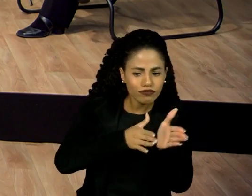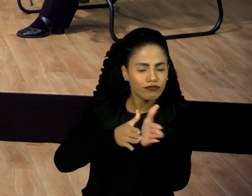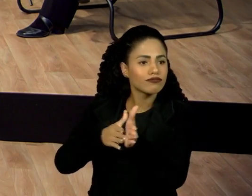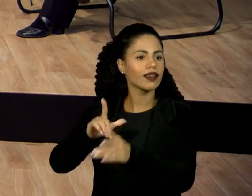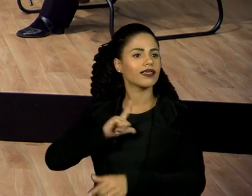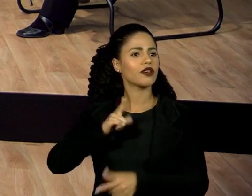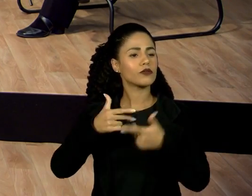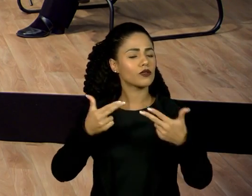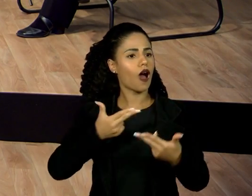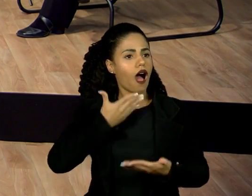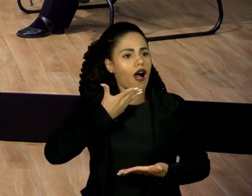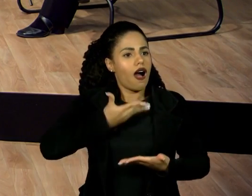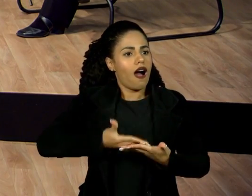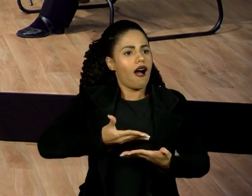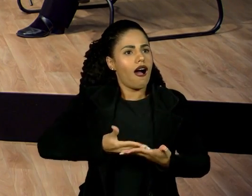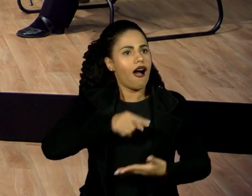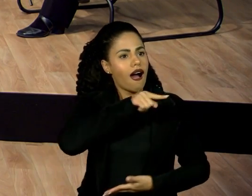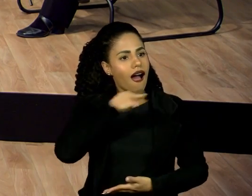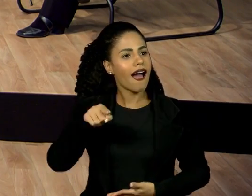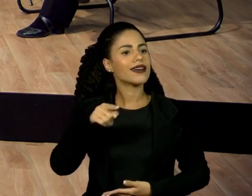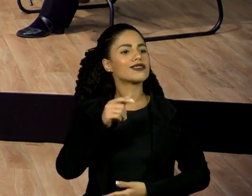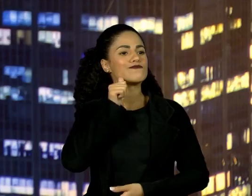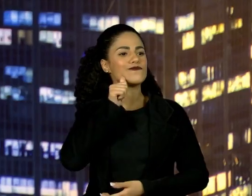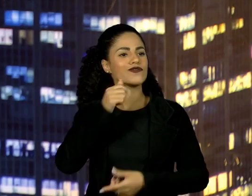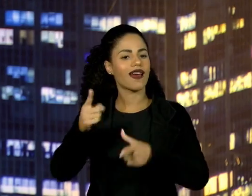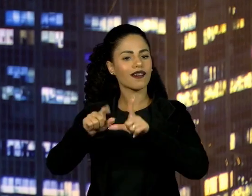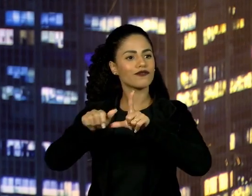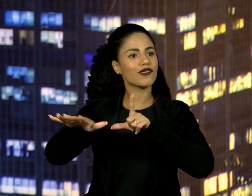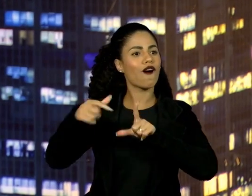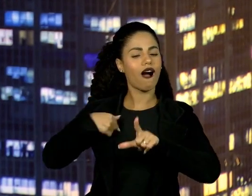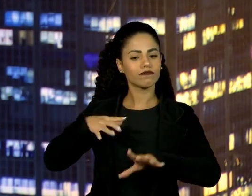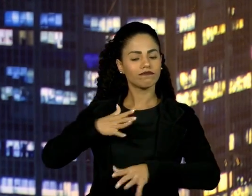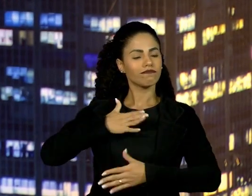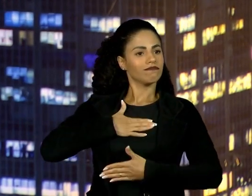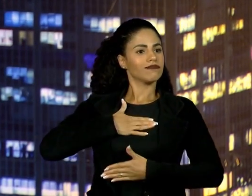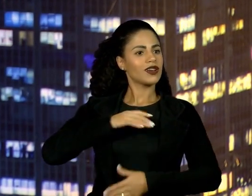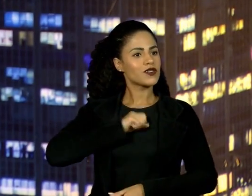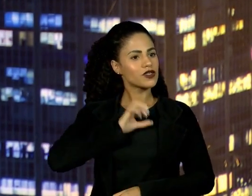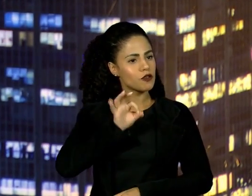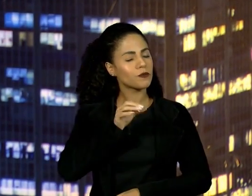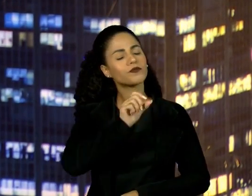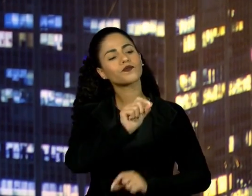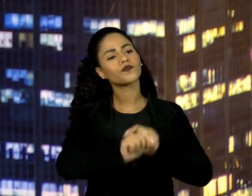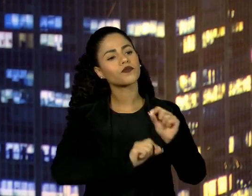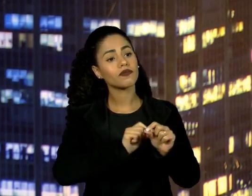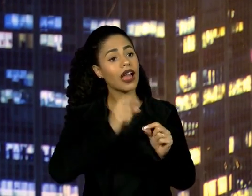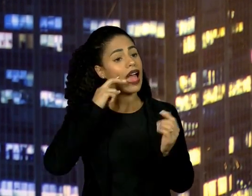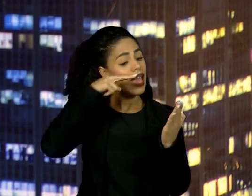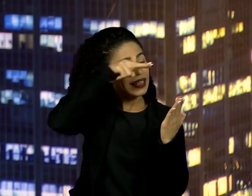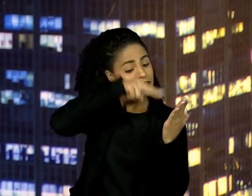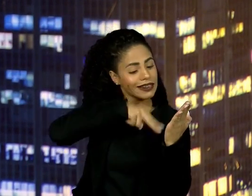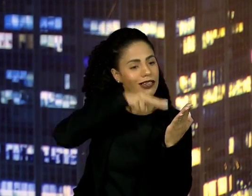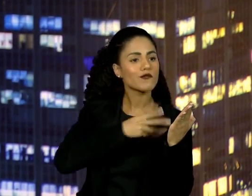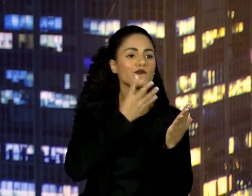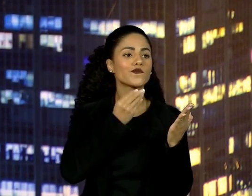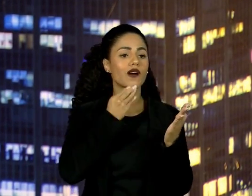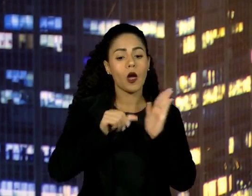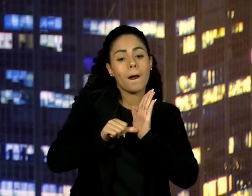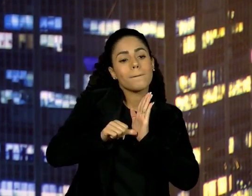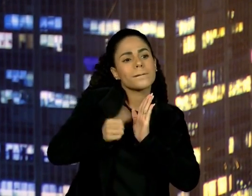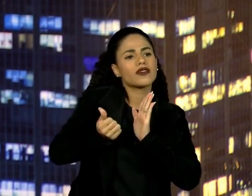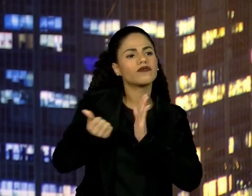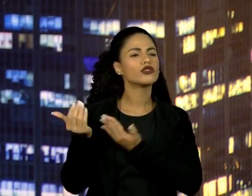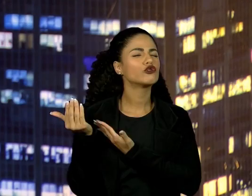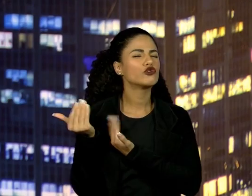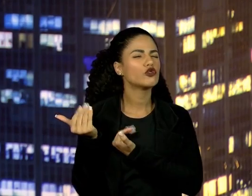coisas que encantaram, inclusive, essa influenciadora. Mas, professor, eu queria pegar um gancho do Pedro, que ele falou que leu Machado de Assis pela primeira vez, muito